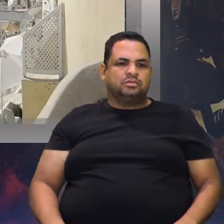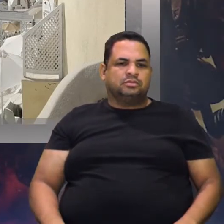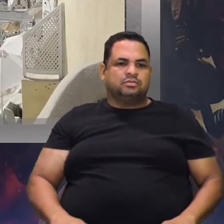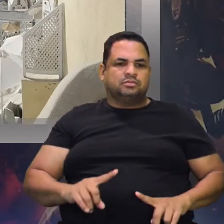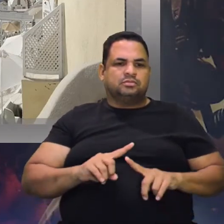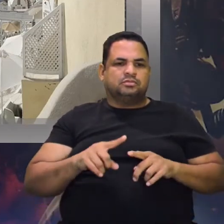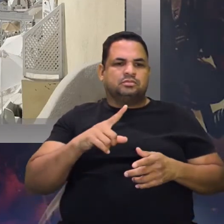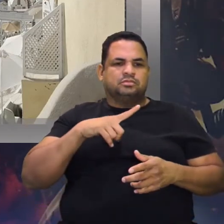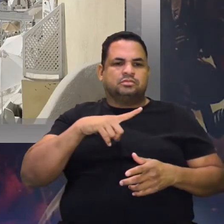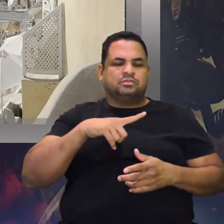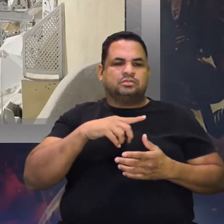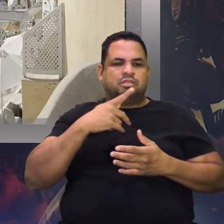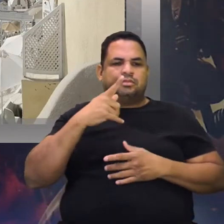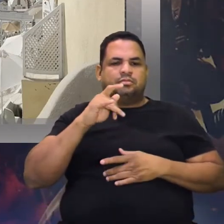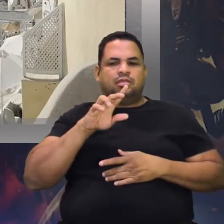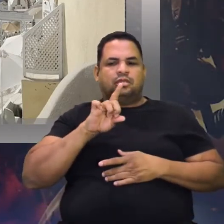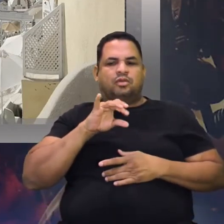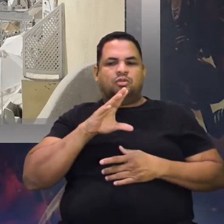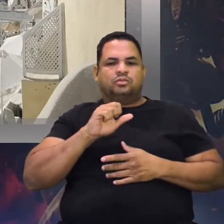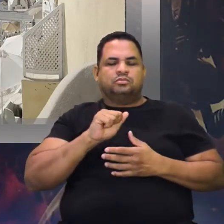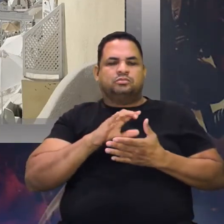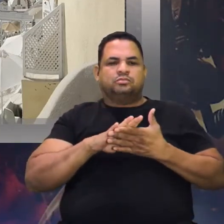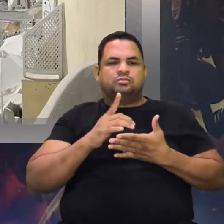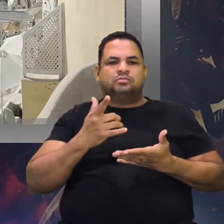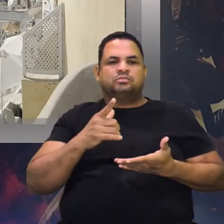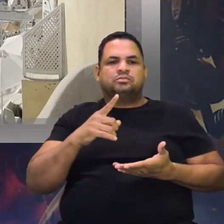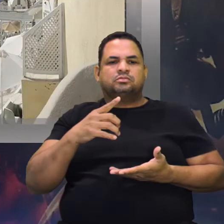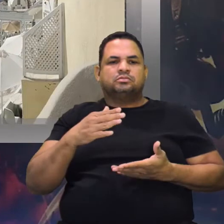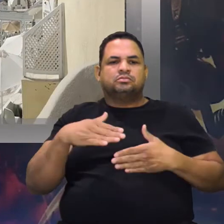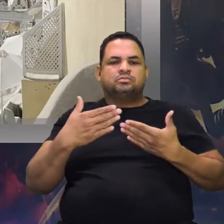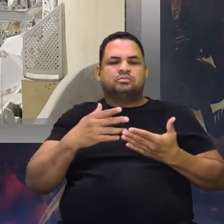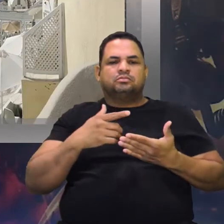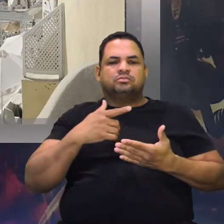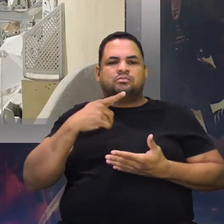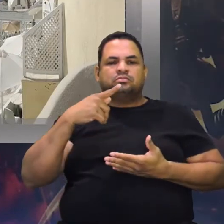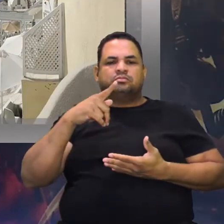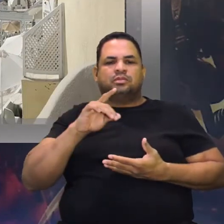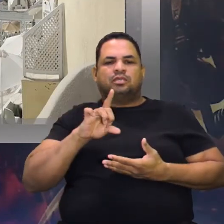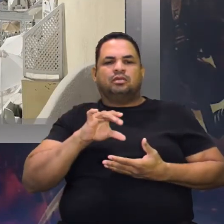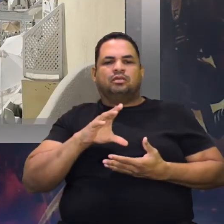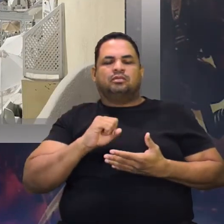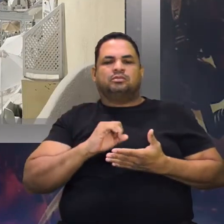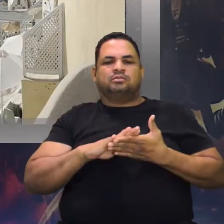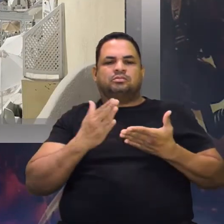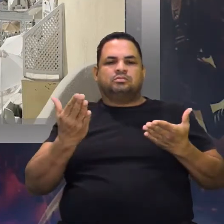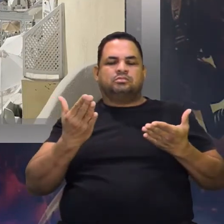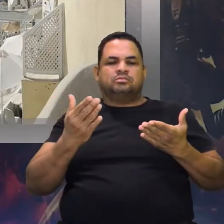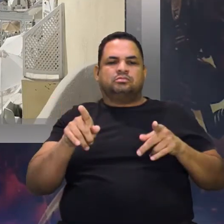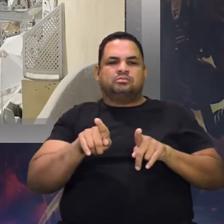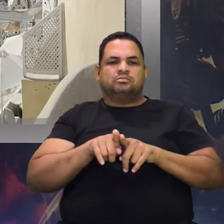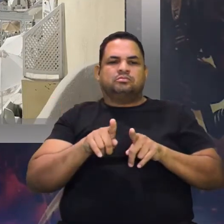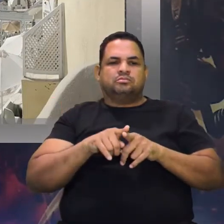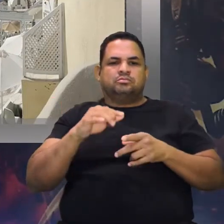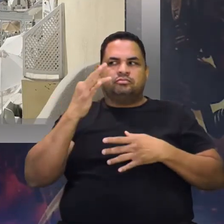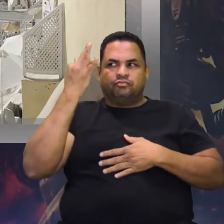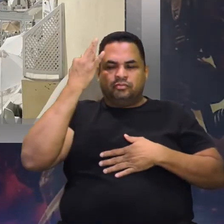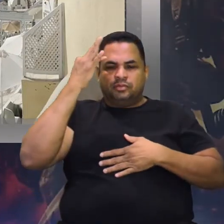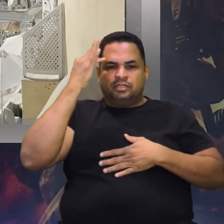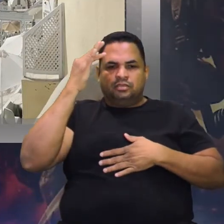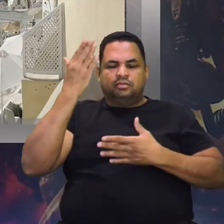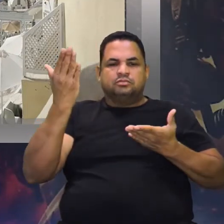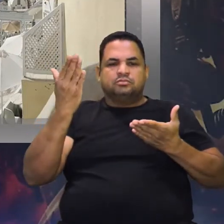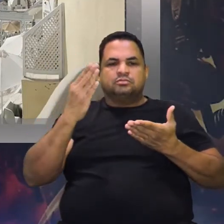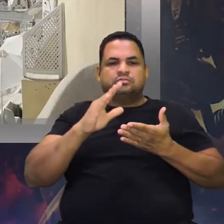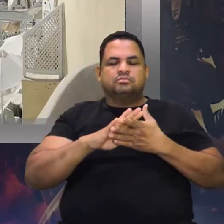uma figura de Paulo, que tem as epístolas de Paulo. O Paulo, ele vai ser considerado assim também um filósofo cristão,